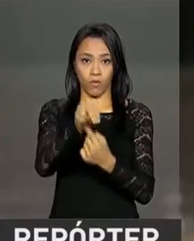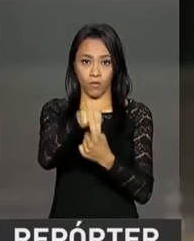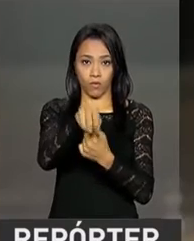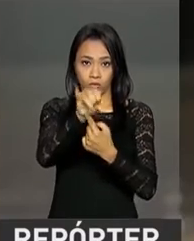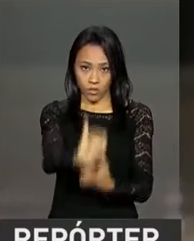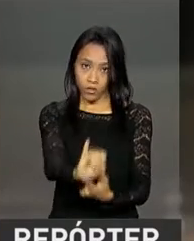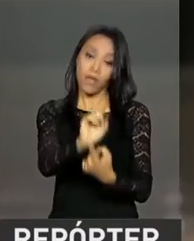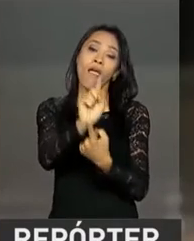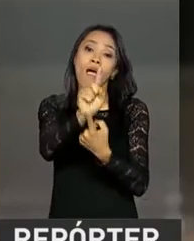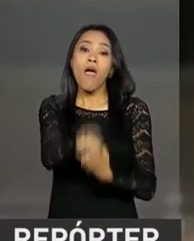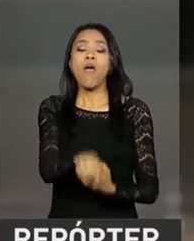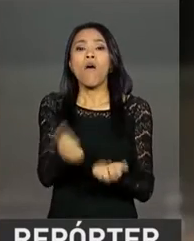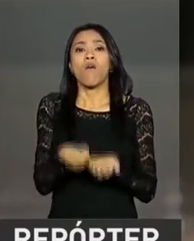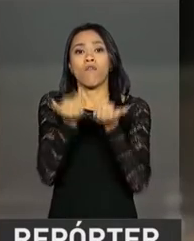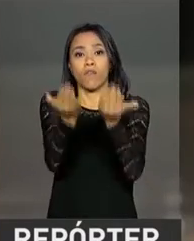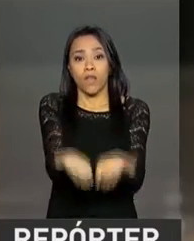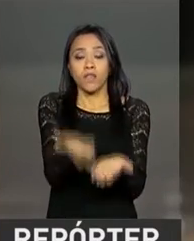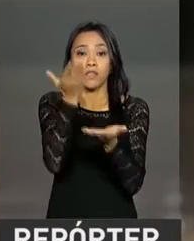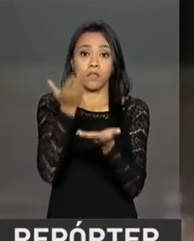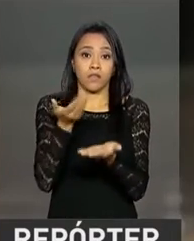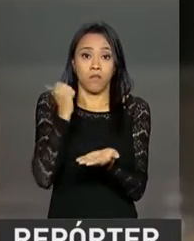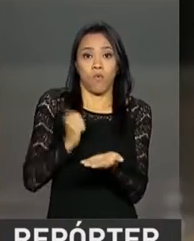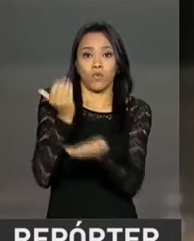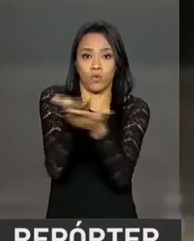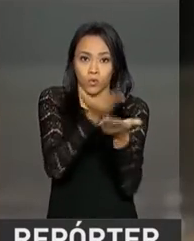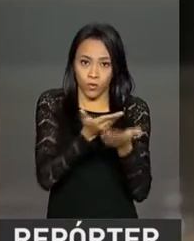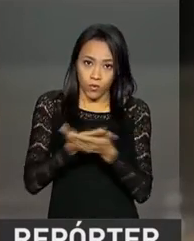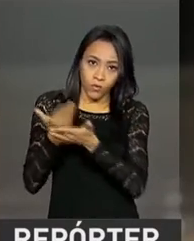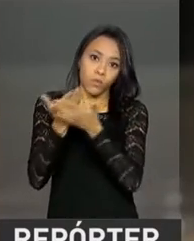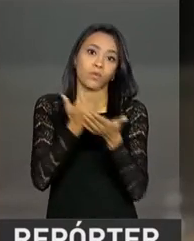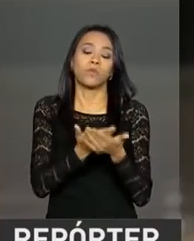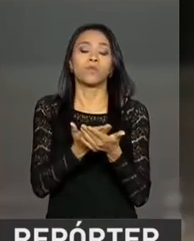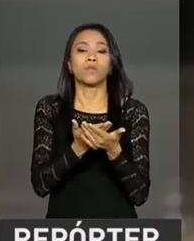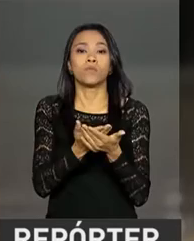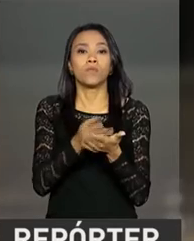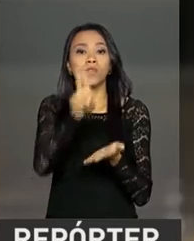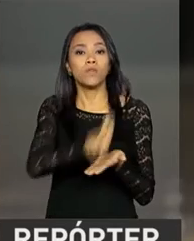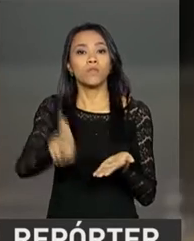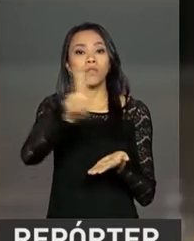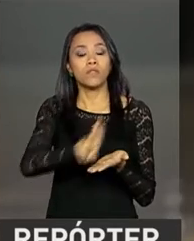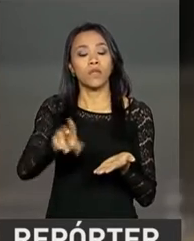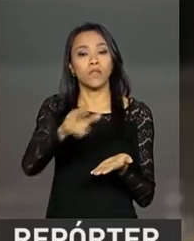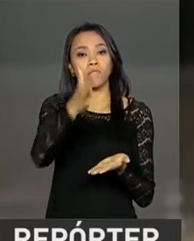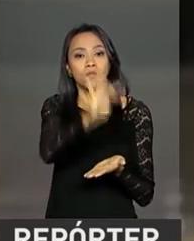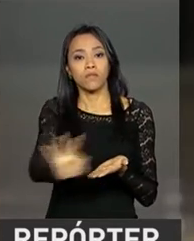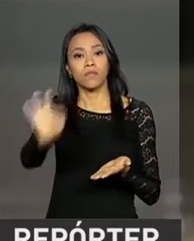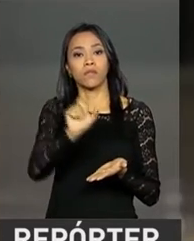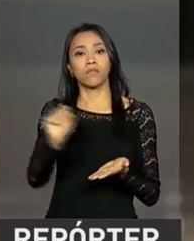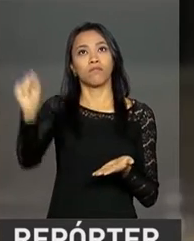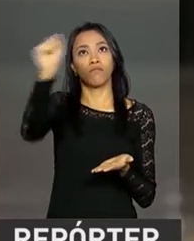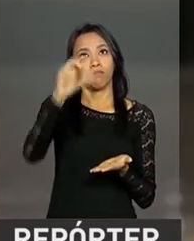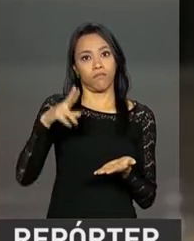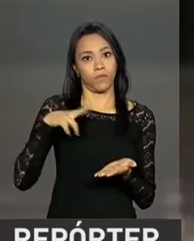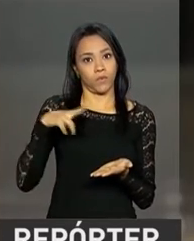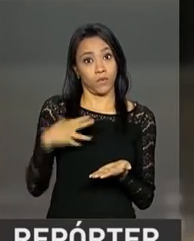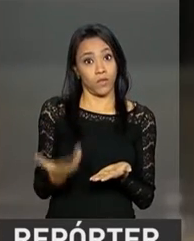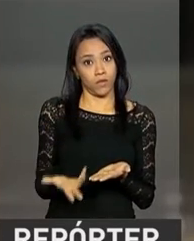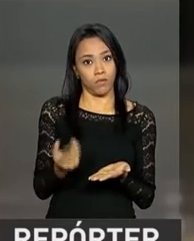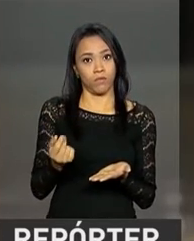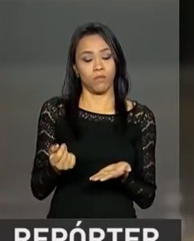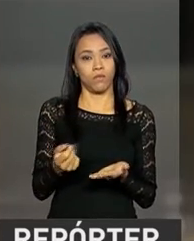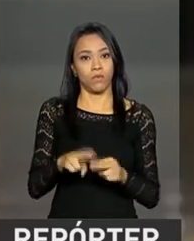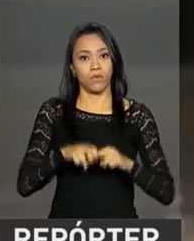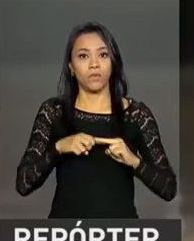programa que oferece bolsas de estudo em instituições particulares de ensino superior portanto é os